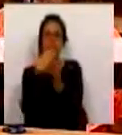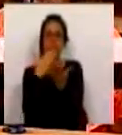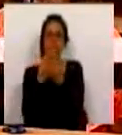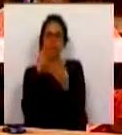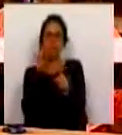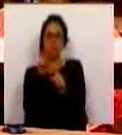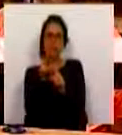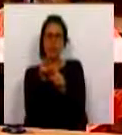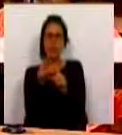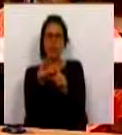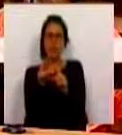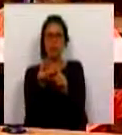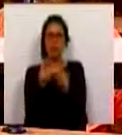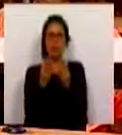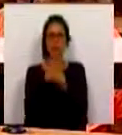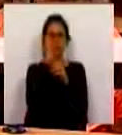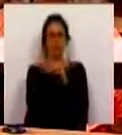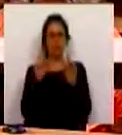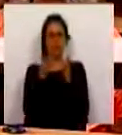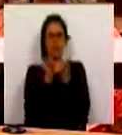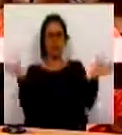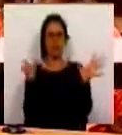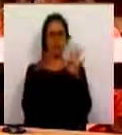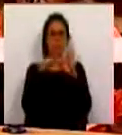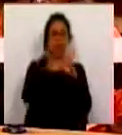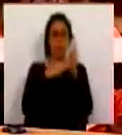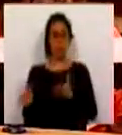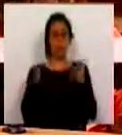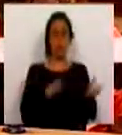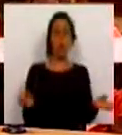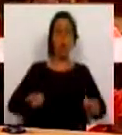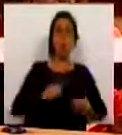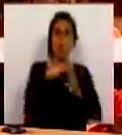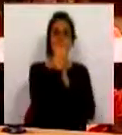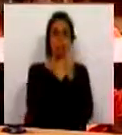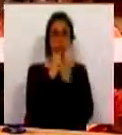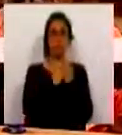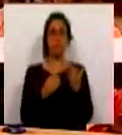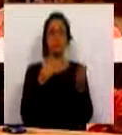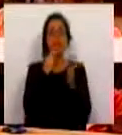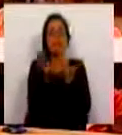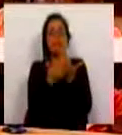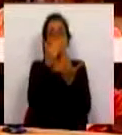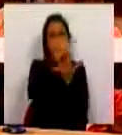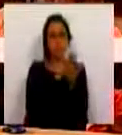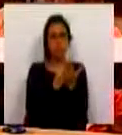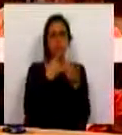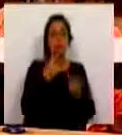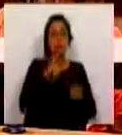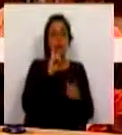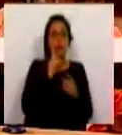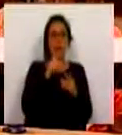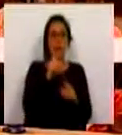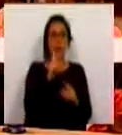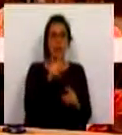visão relativamente ambígua que resulta do programa. Por um lado, não há referências à anexação ilegal da